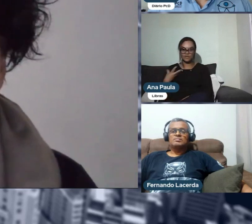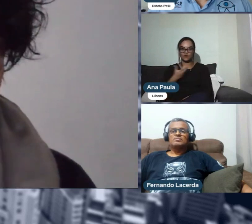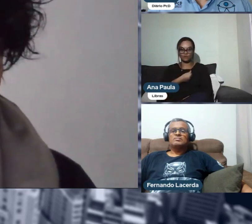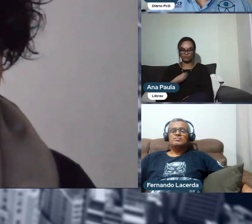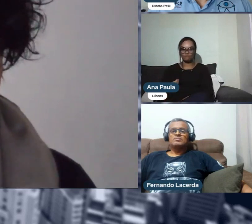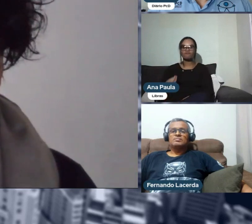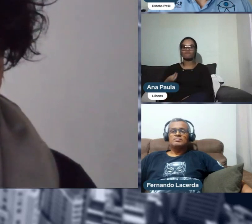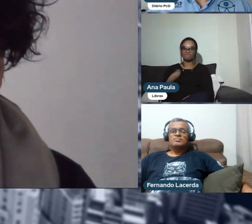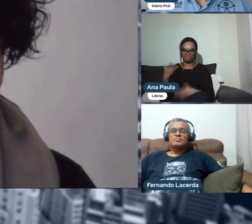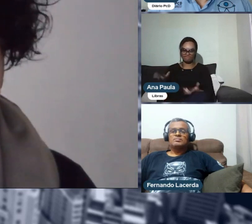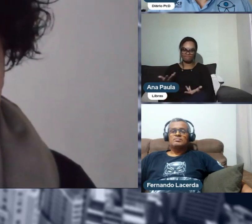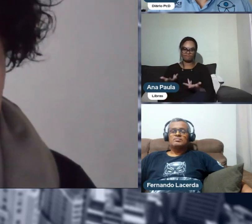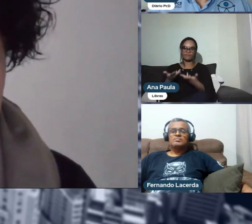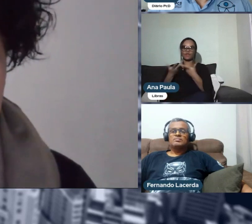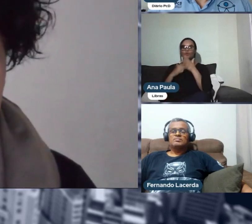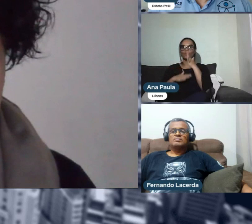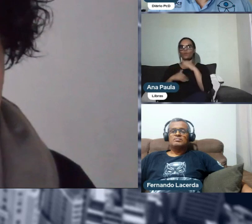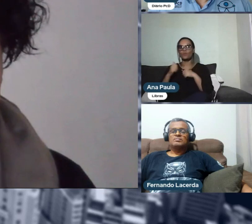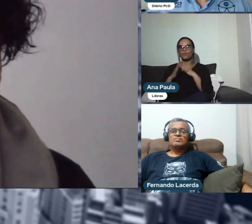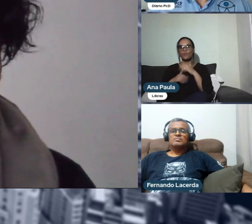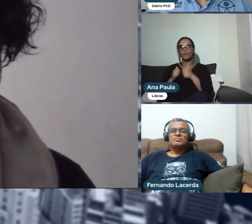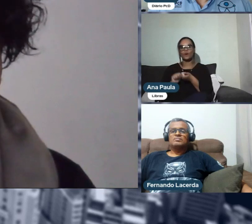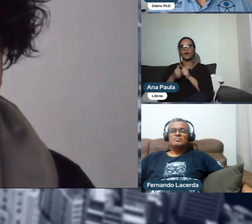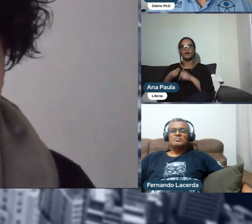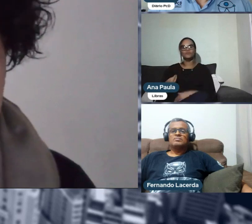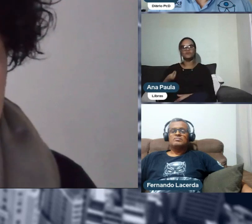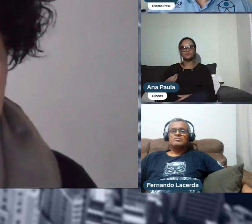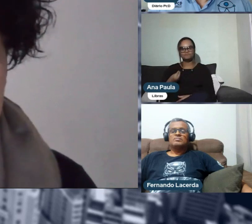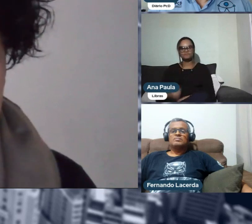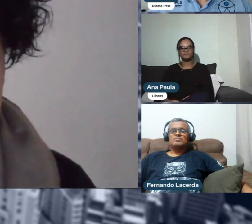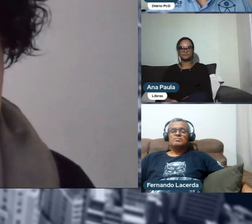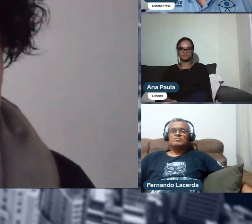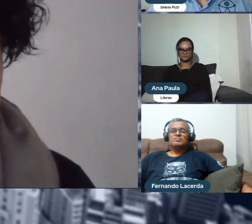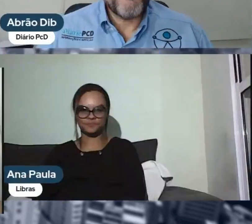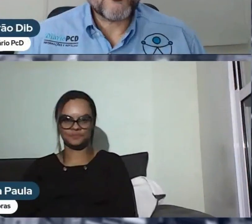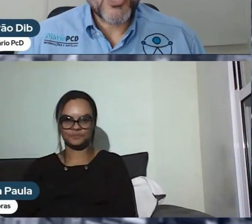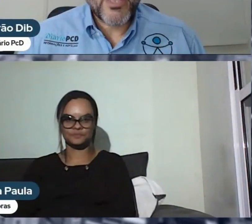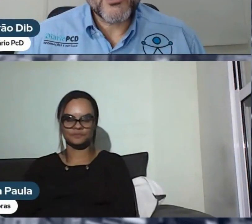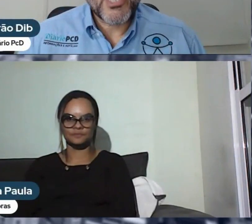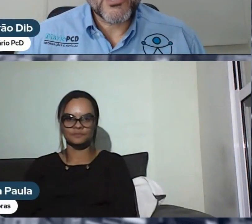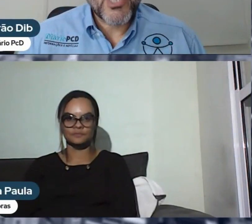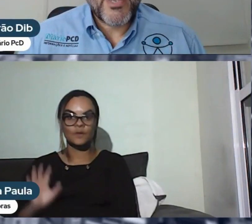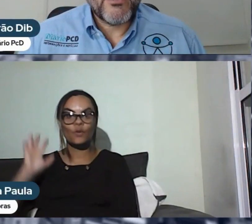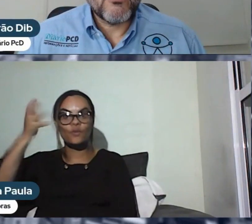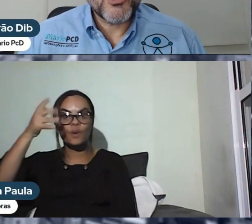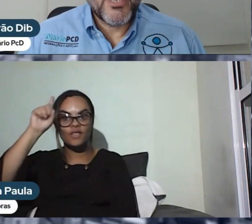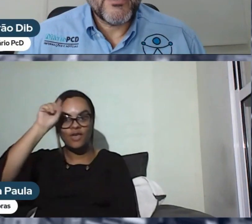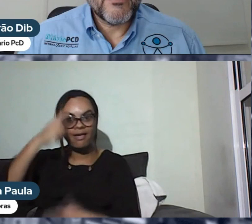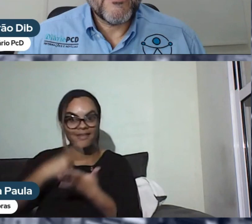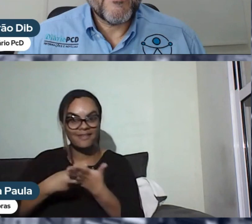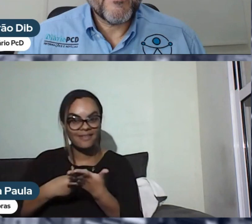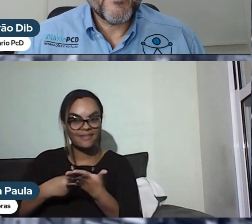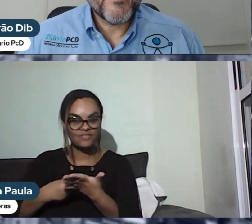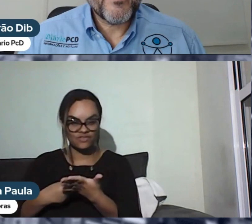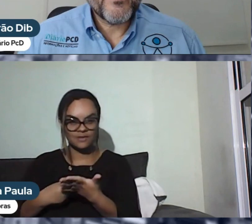a qualidade de vida dessas pessoas e, inclusive, das famílias. Próximo evento, já tem agenda já, Luciane?